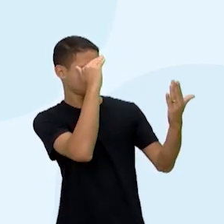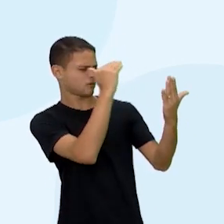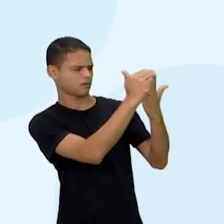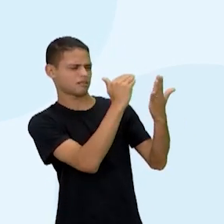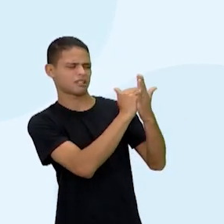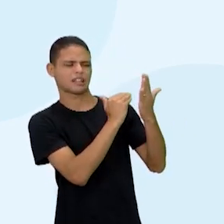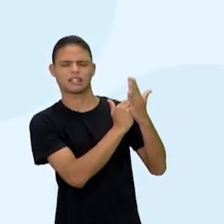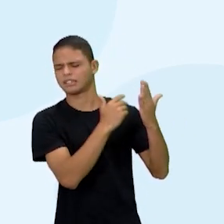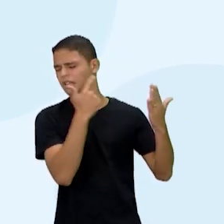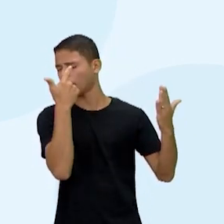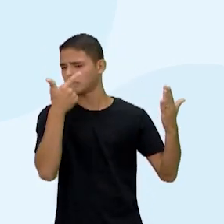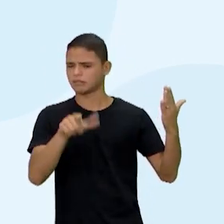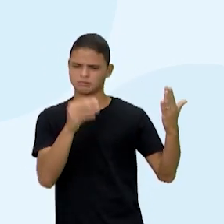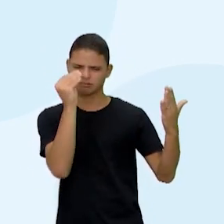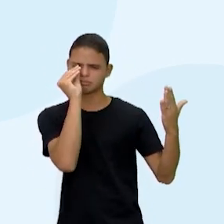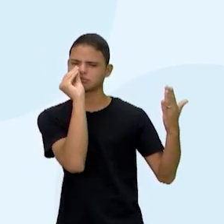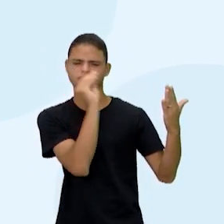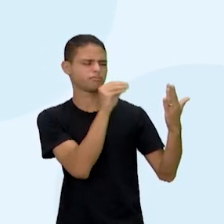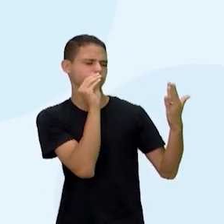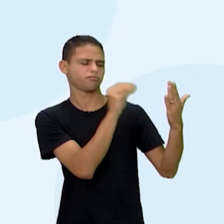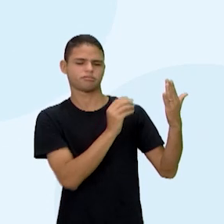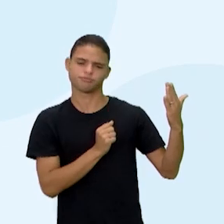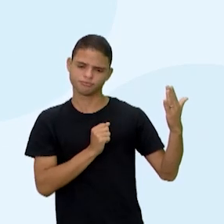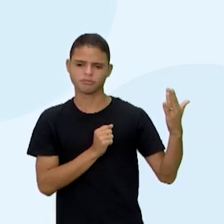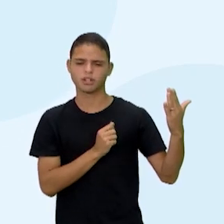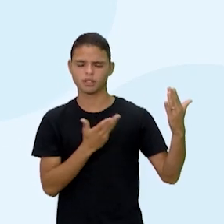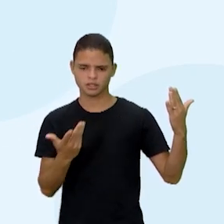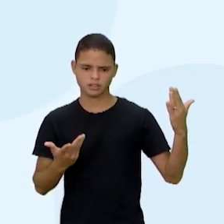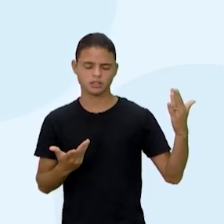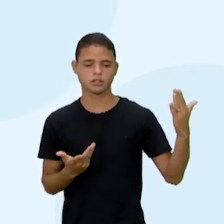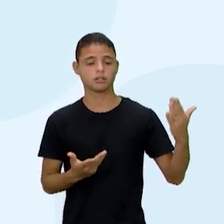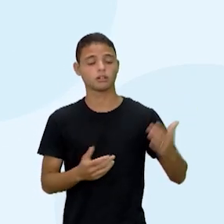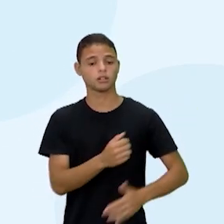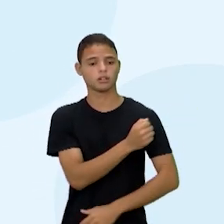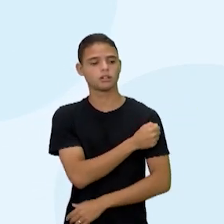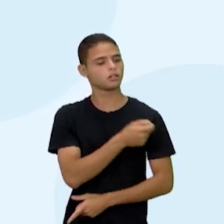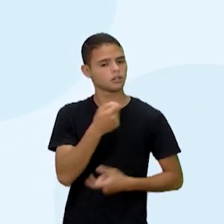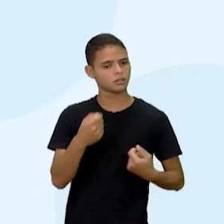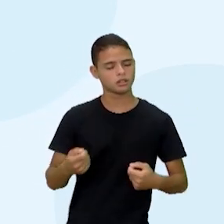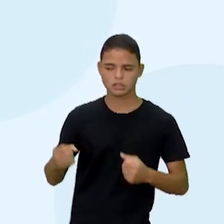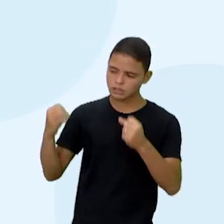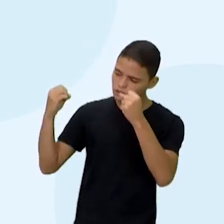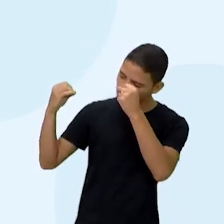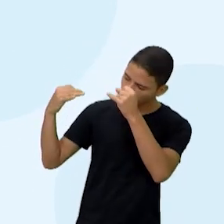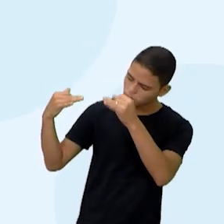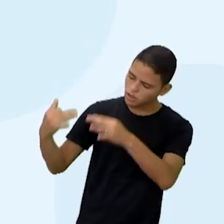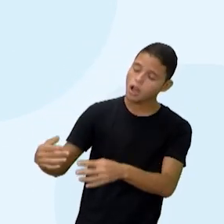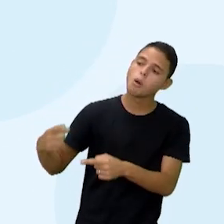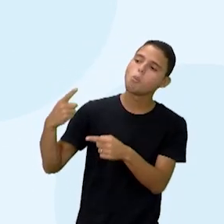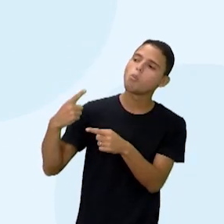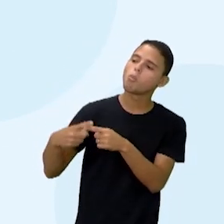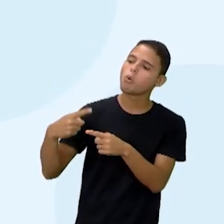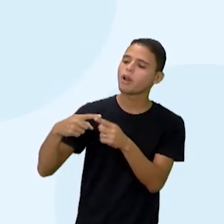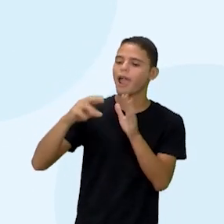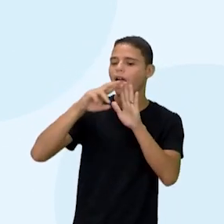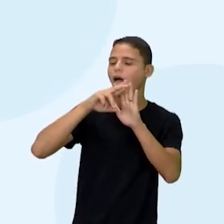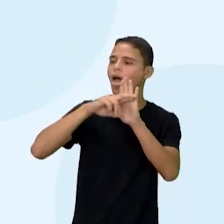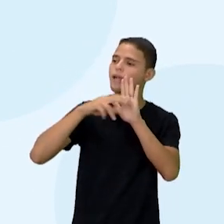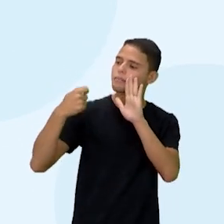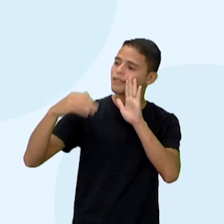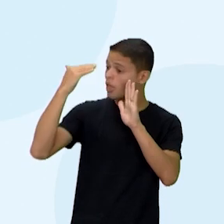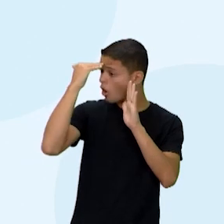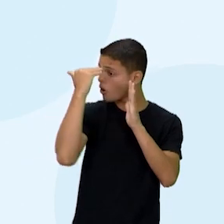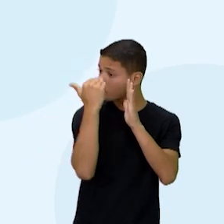autoridades, né? Então, é aquele aluno que você tem que dar uma justificativa plausível para determinadas regras, porque ele